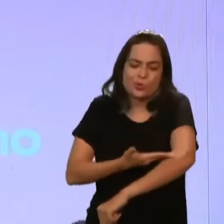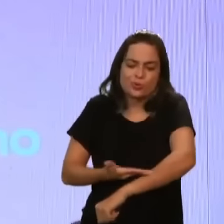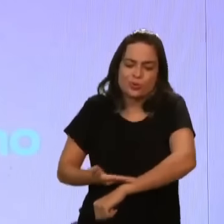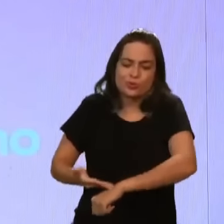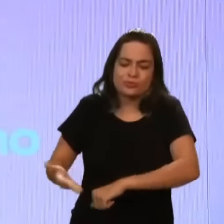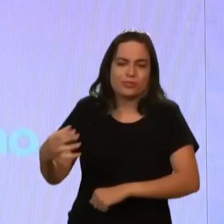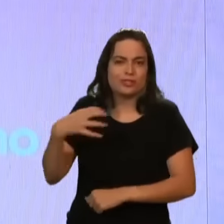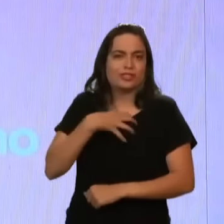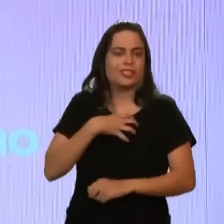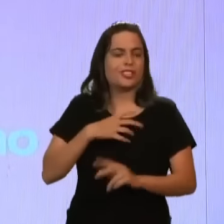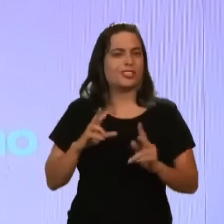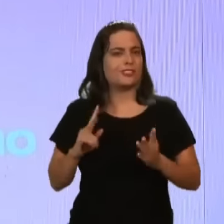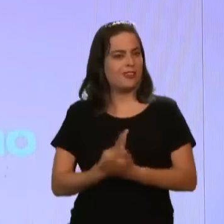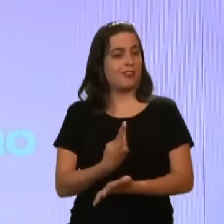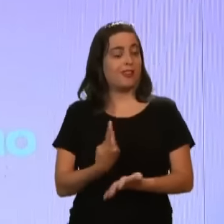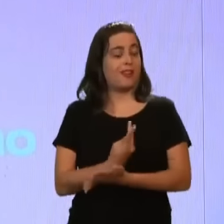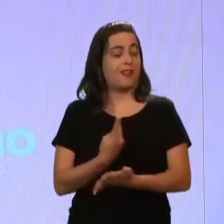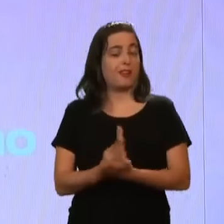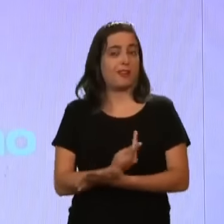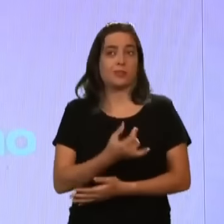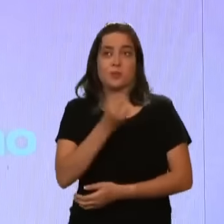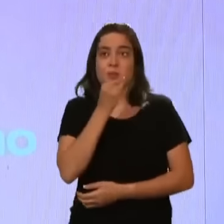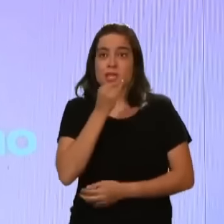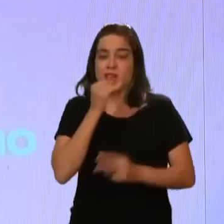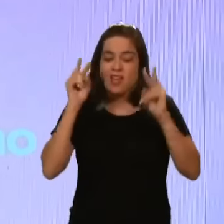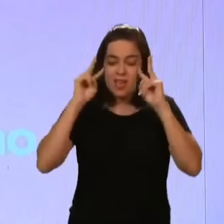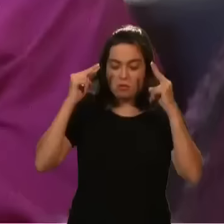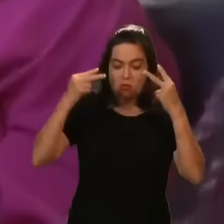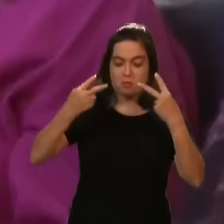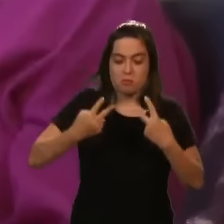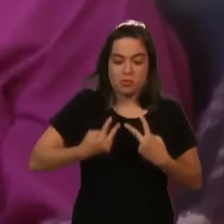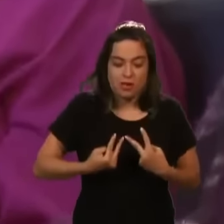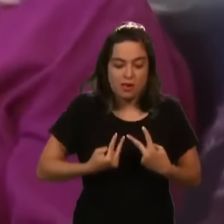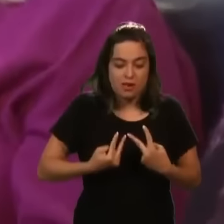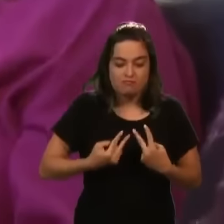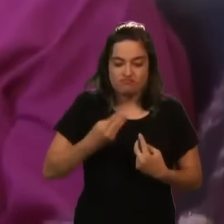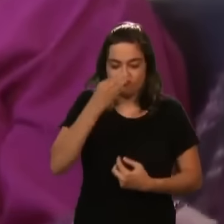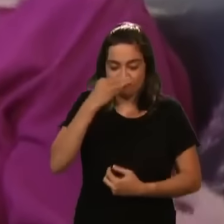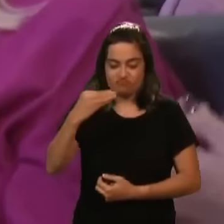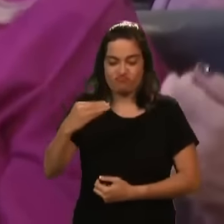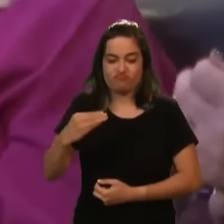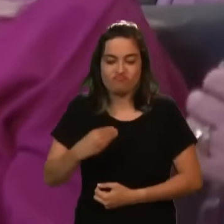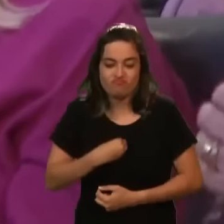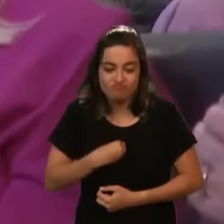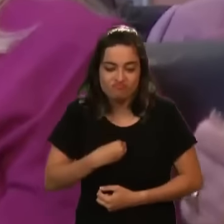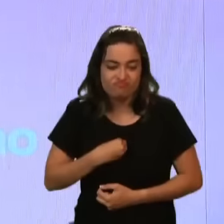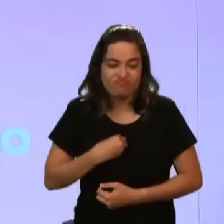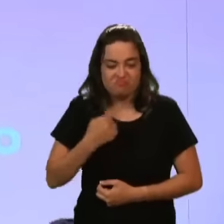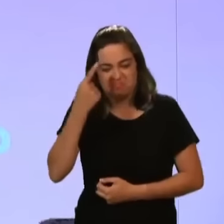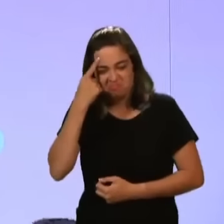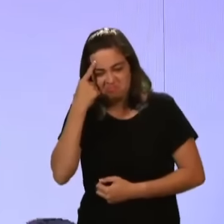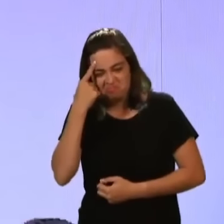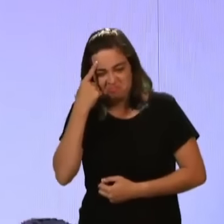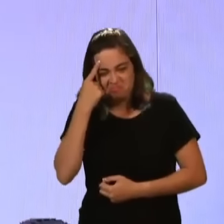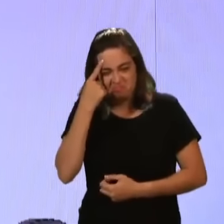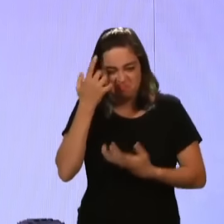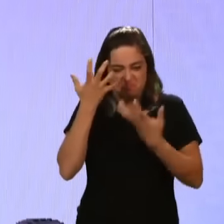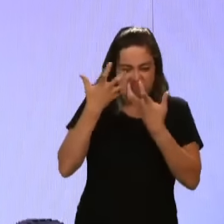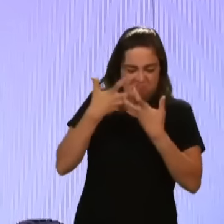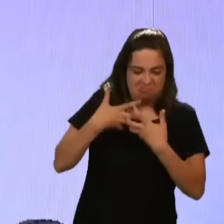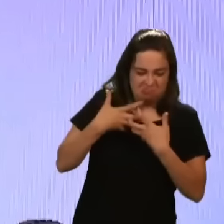errada, ensinada de forma errada, a não reconhecer, a menosprezar e a chamar isso ou aquilo em